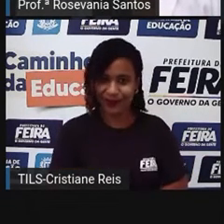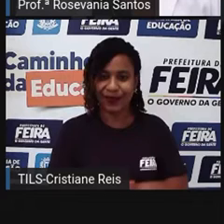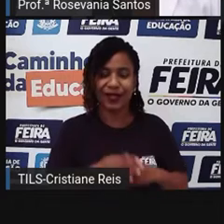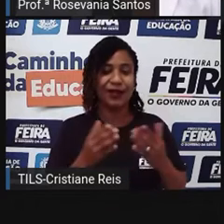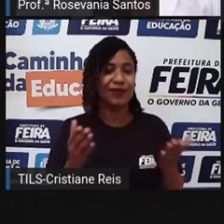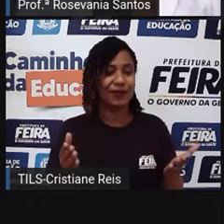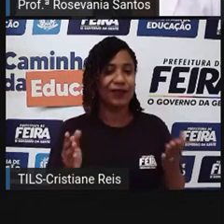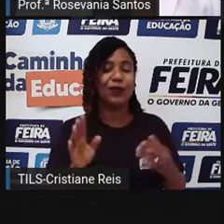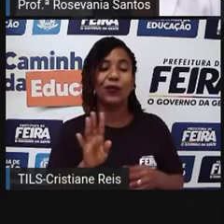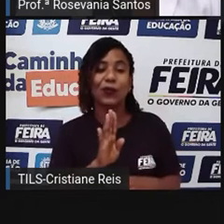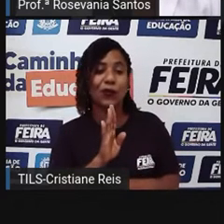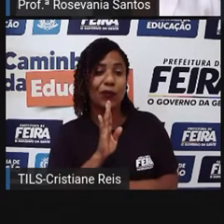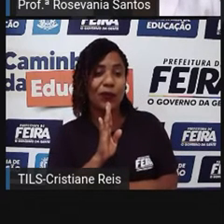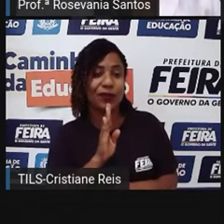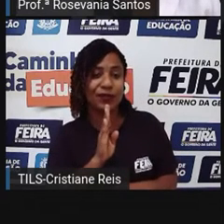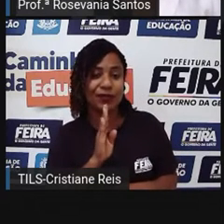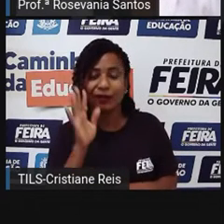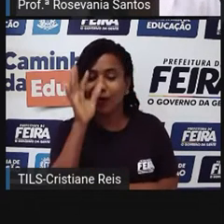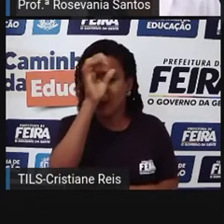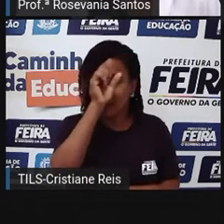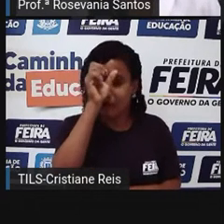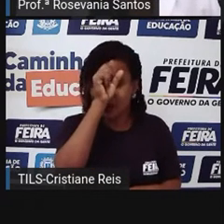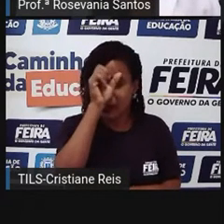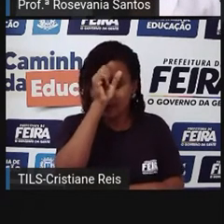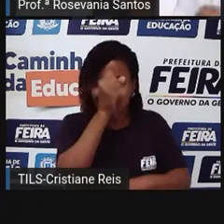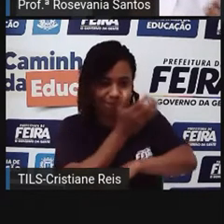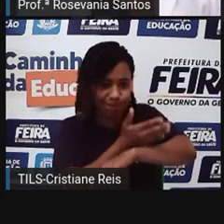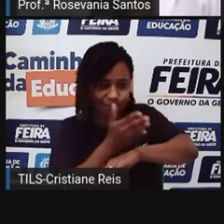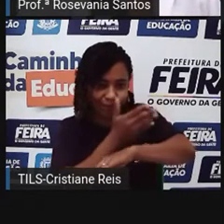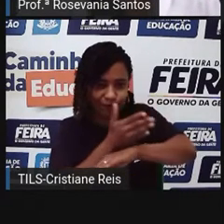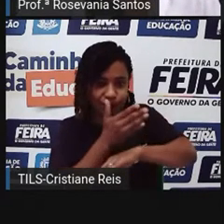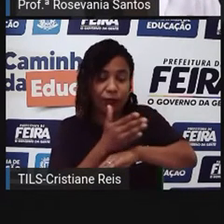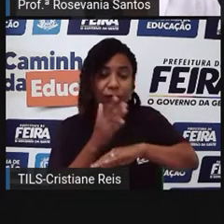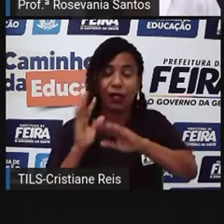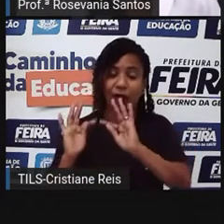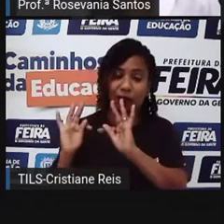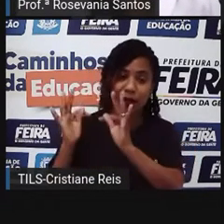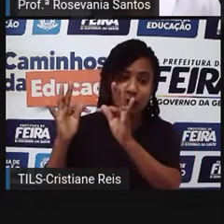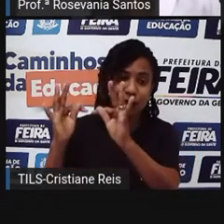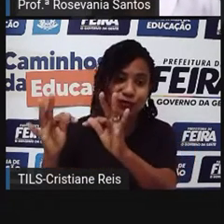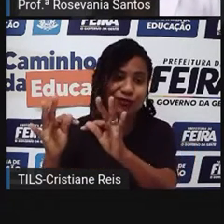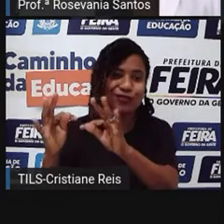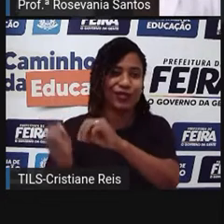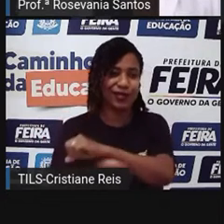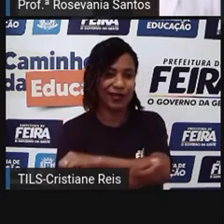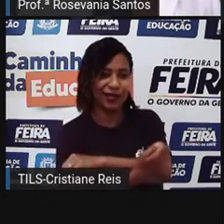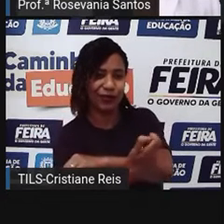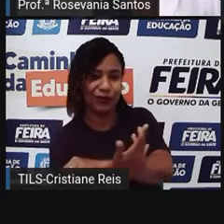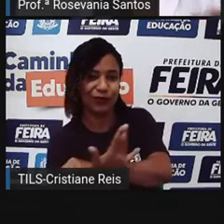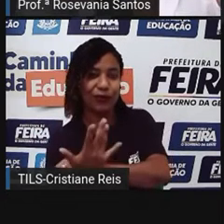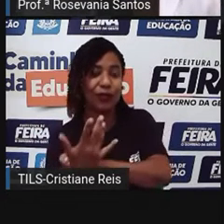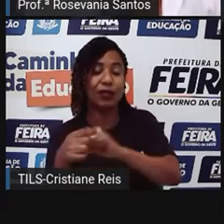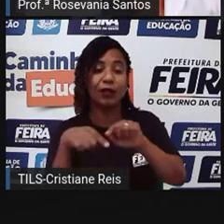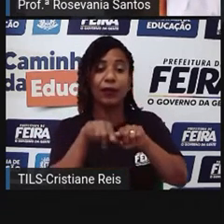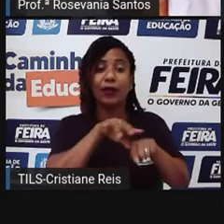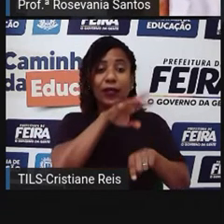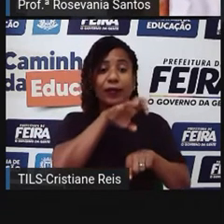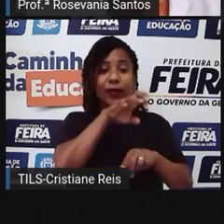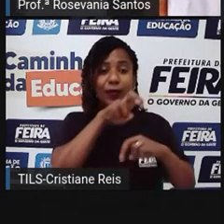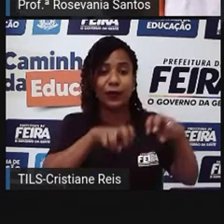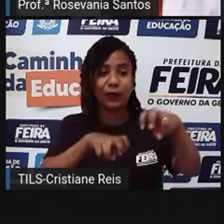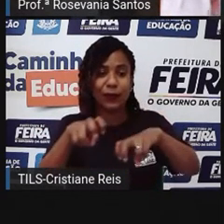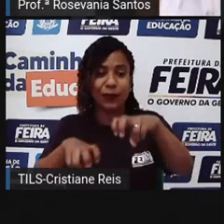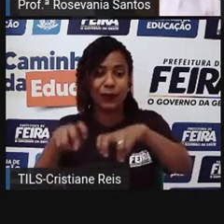o conhecimento, ele, tanto na área tecnológica, quanto na área da agricultura, da pecuária, estão ali presentes para mudar